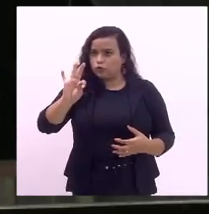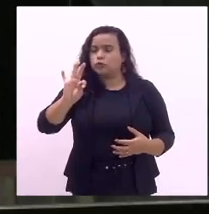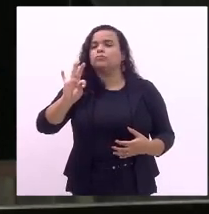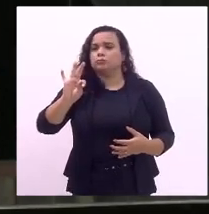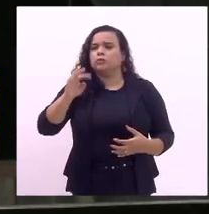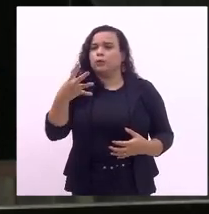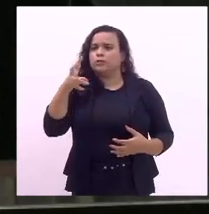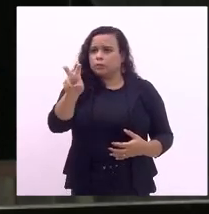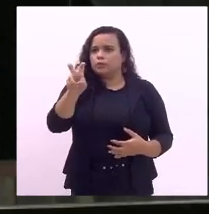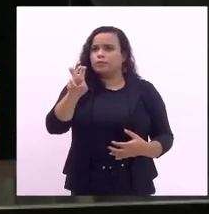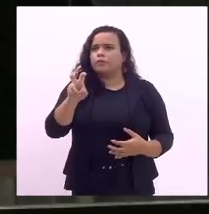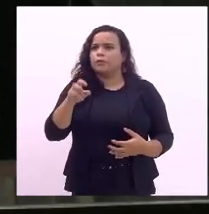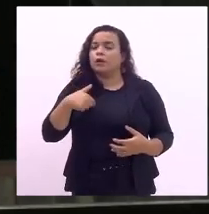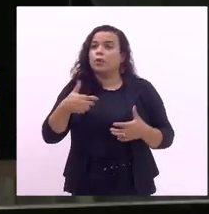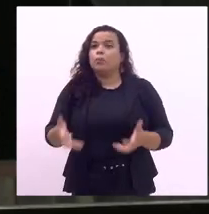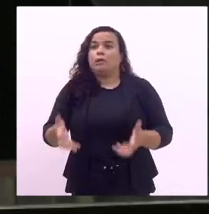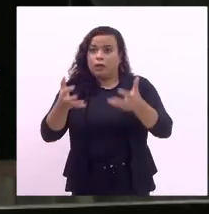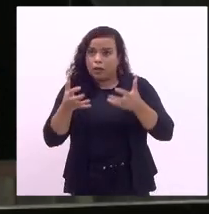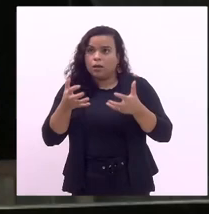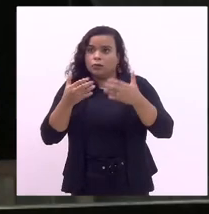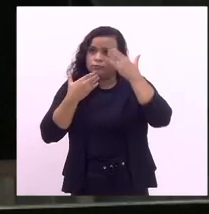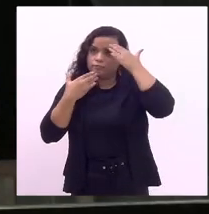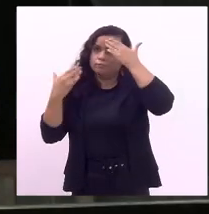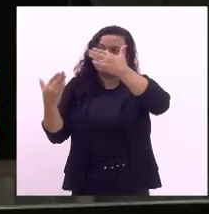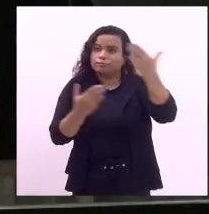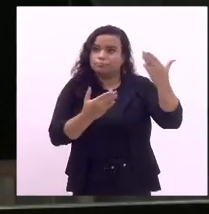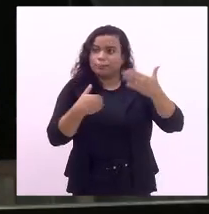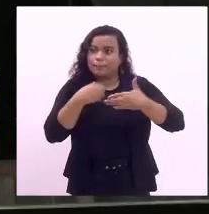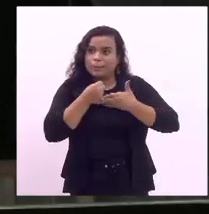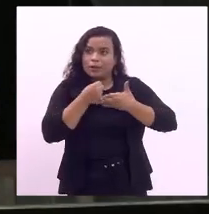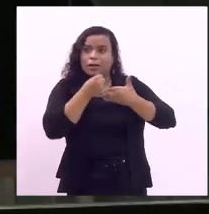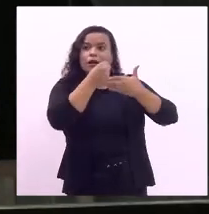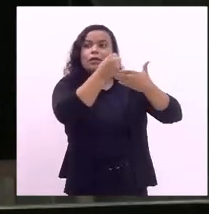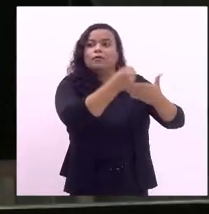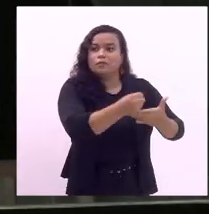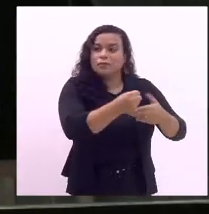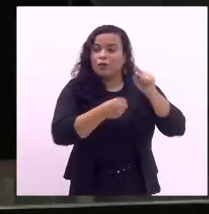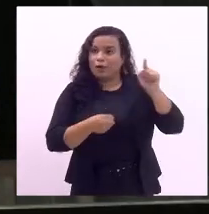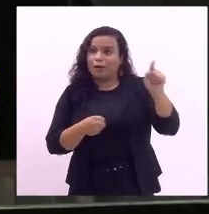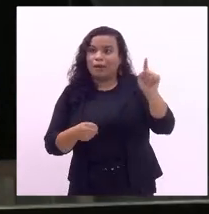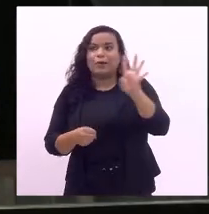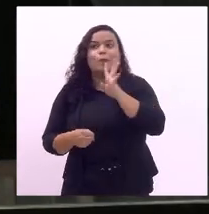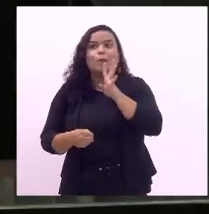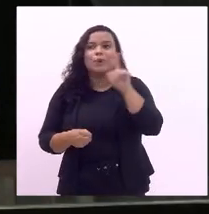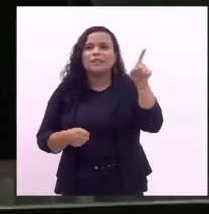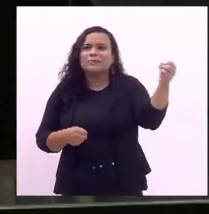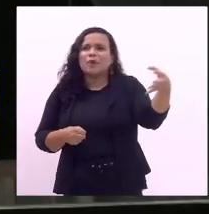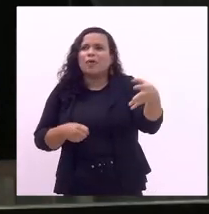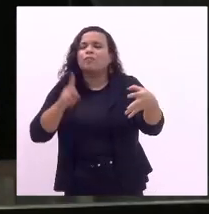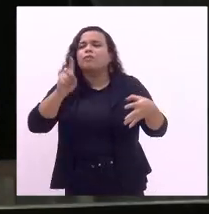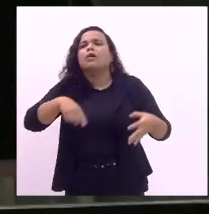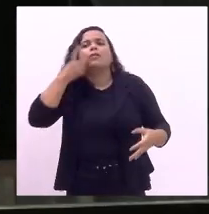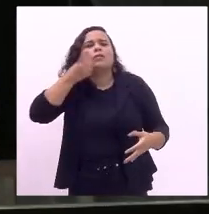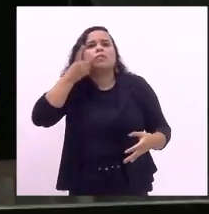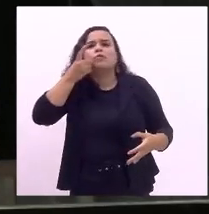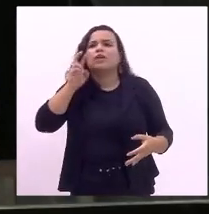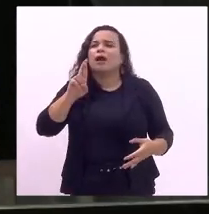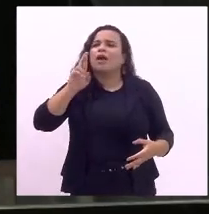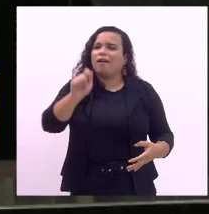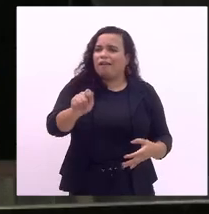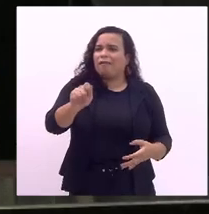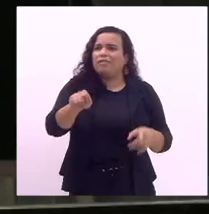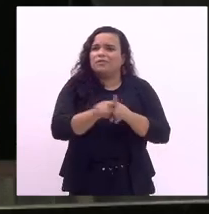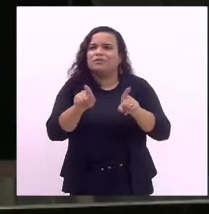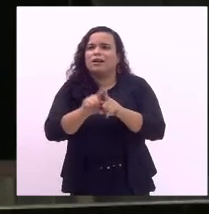E eu quero aqui agradecer de público quem me levou a conhecer esses clubes foi o deputado Rodrigo Amorim e o